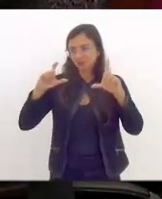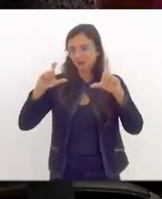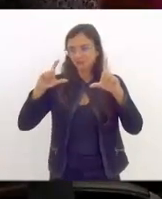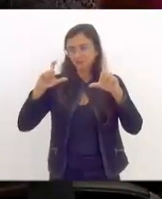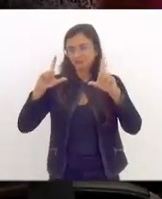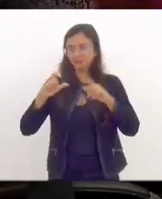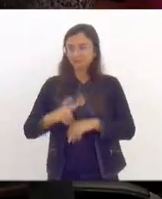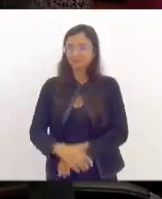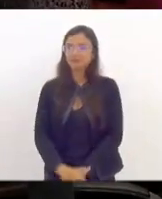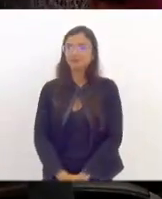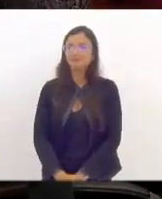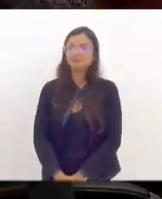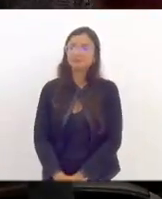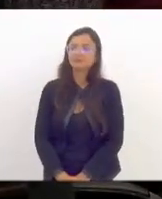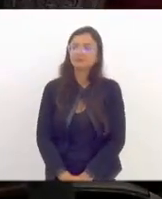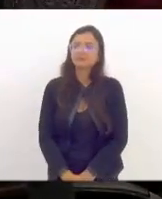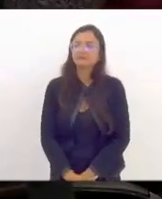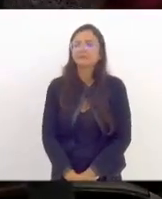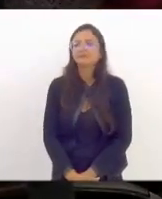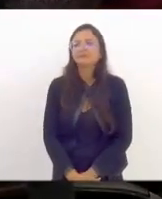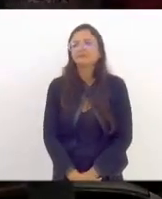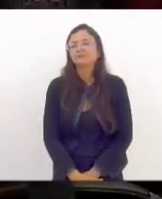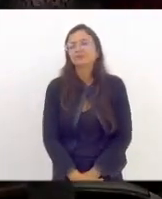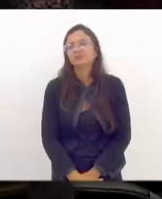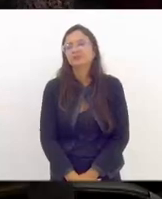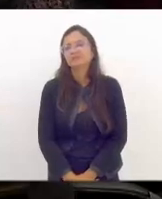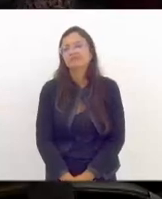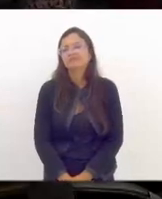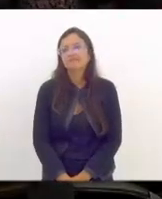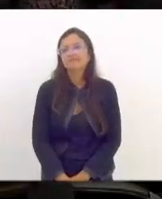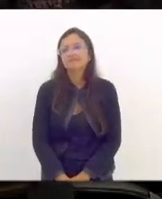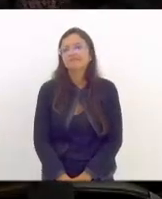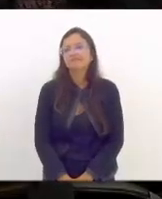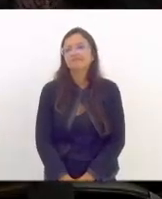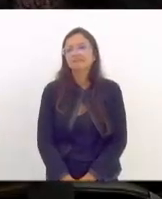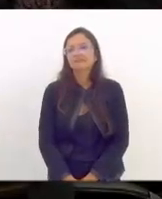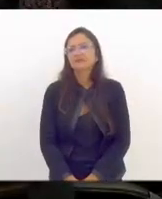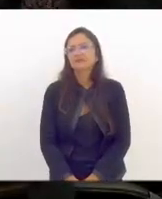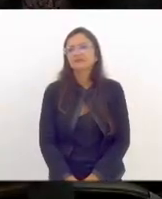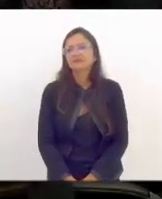juntinho apertadinho só que fica bem no fundinho bem no fundinho